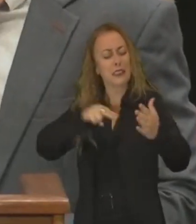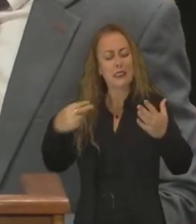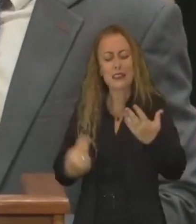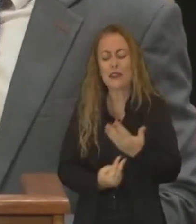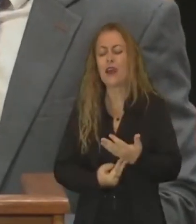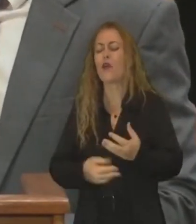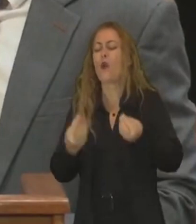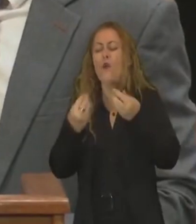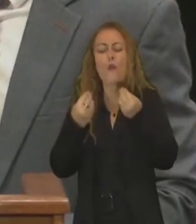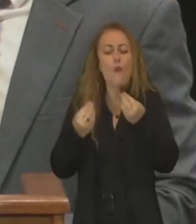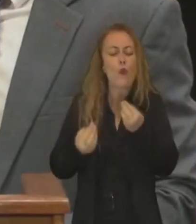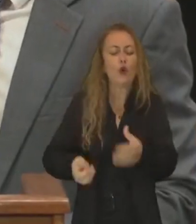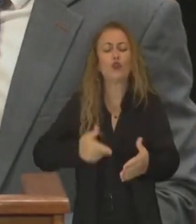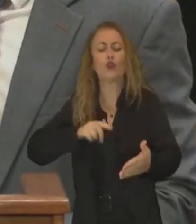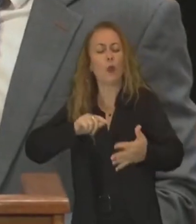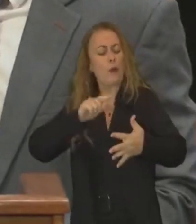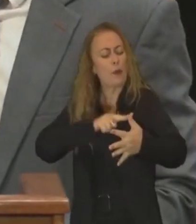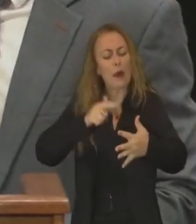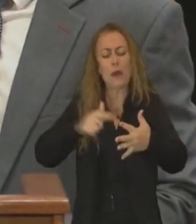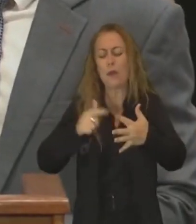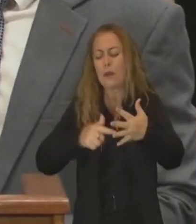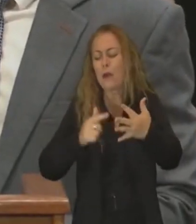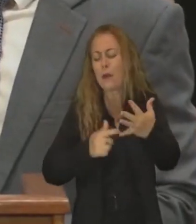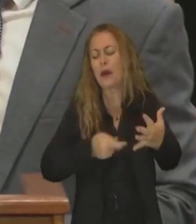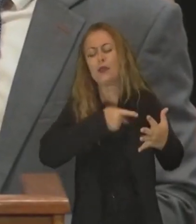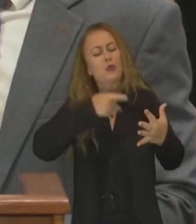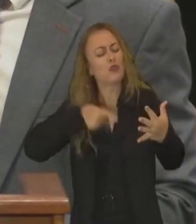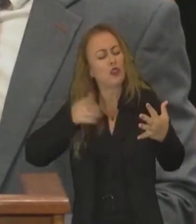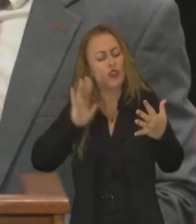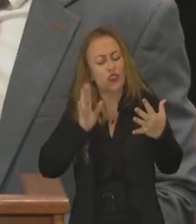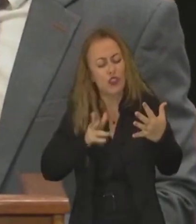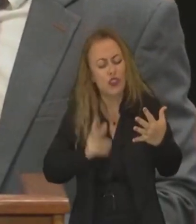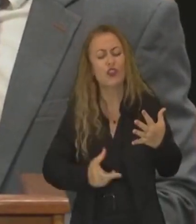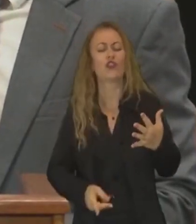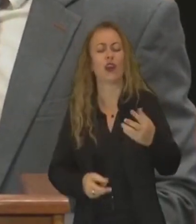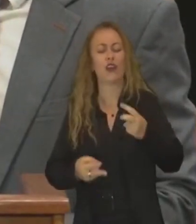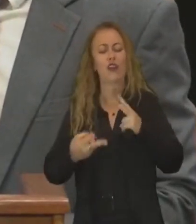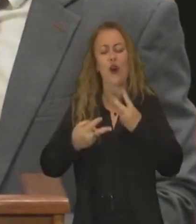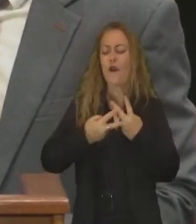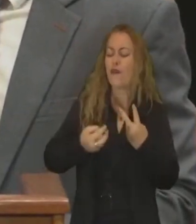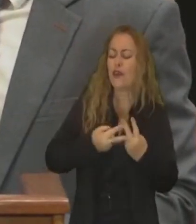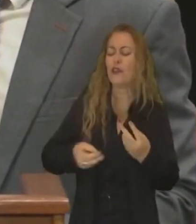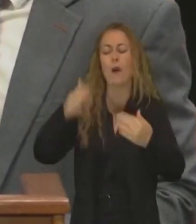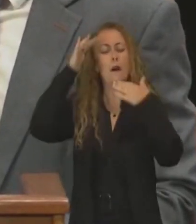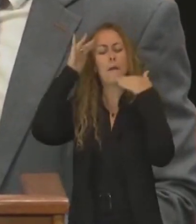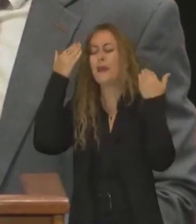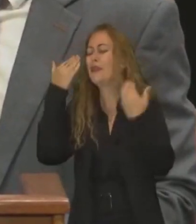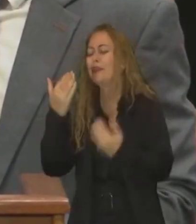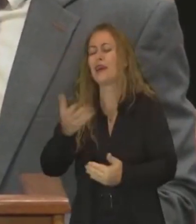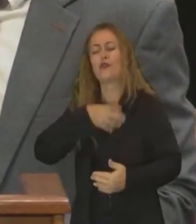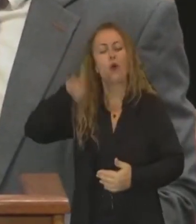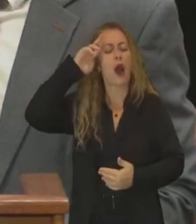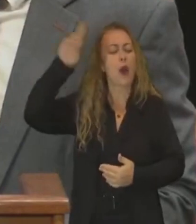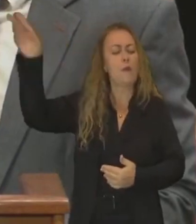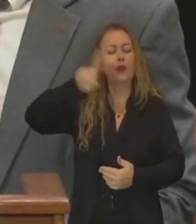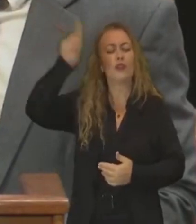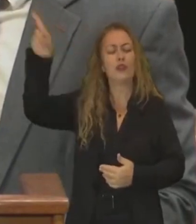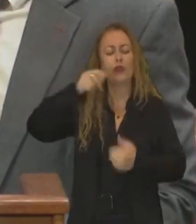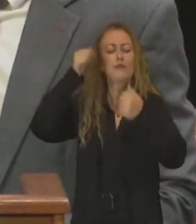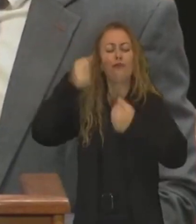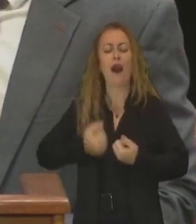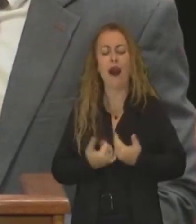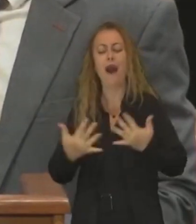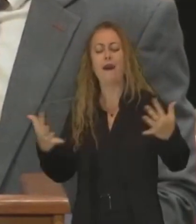pastor Gunther e tantos outros que estão trabalhando neste sentido. O nosso muito obrigado, Senhor. E que o amor de Deus, o nosso Pai, a